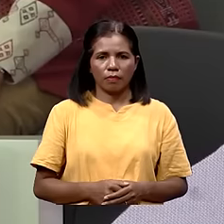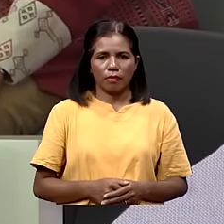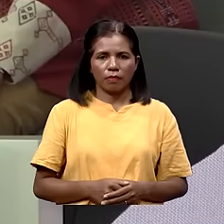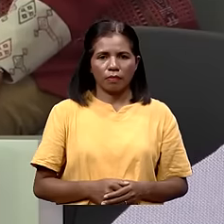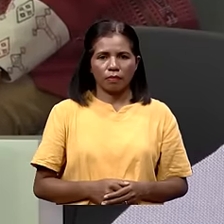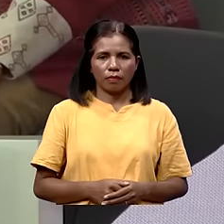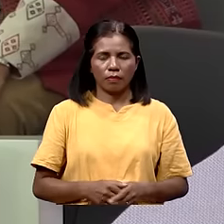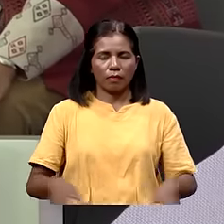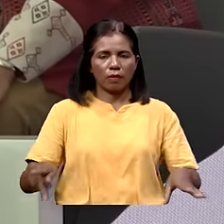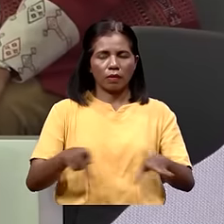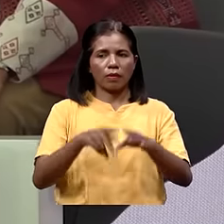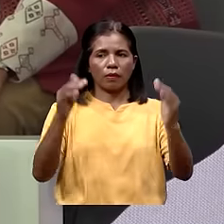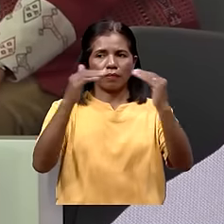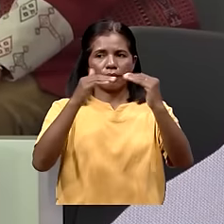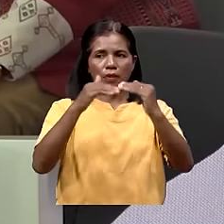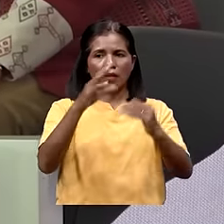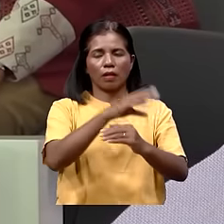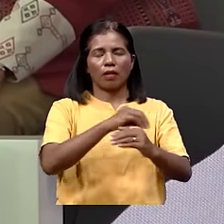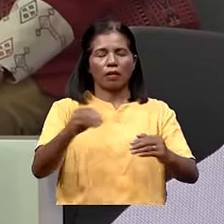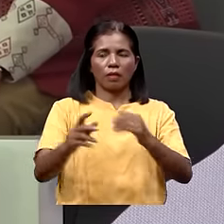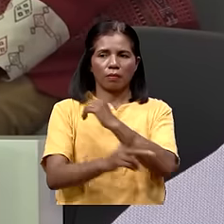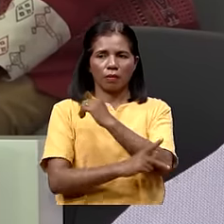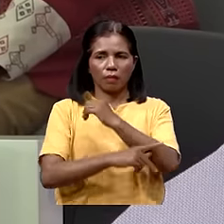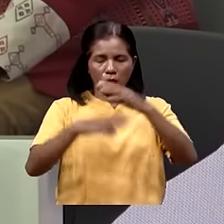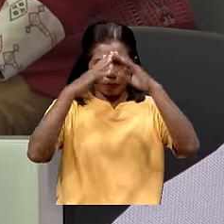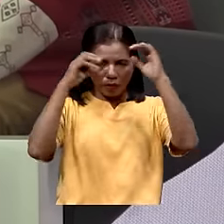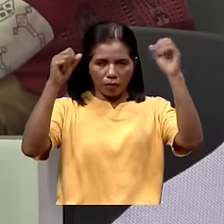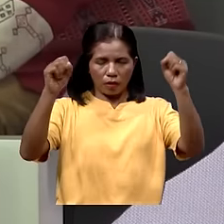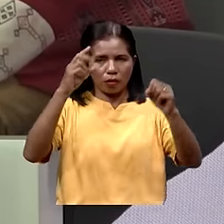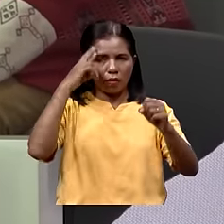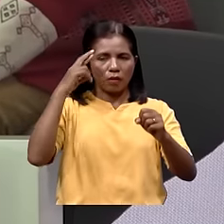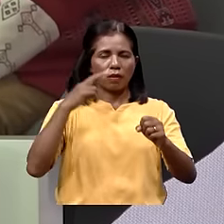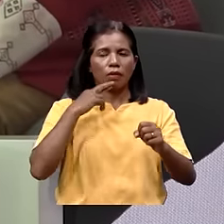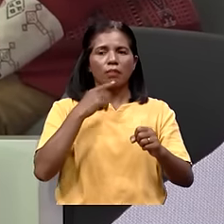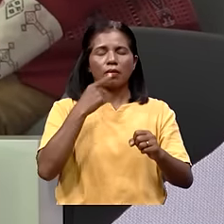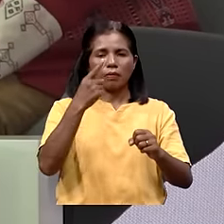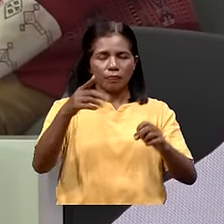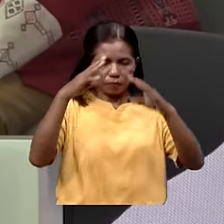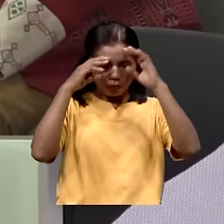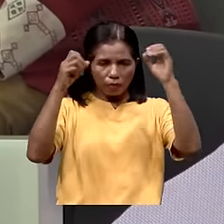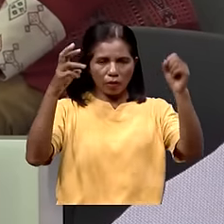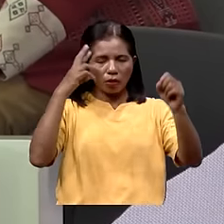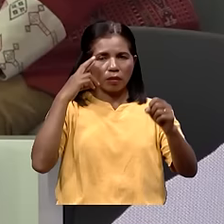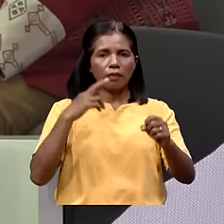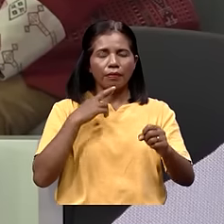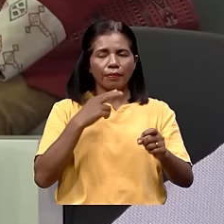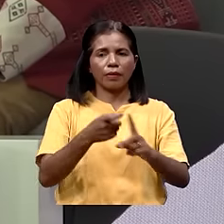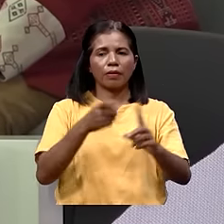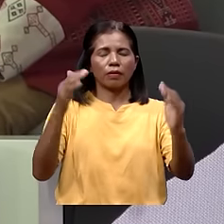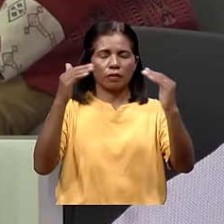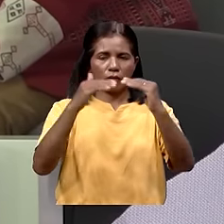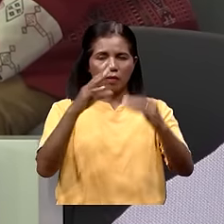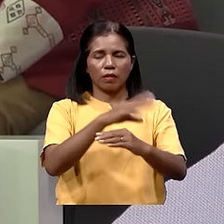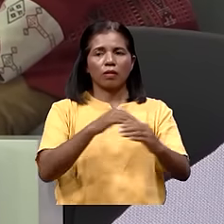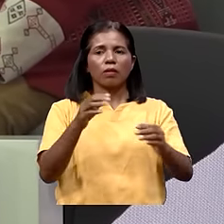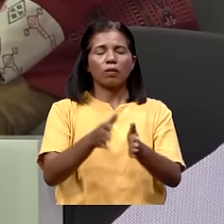A FEN participa a conferência Estoril e a Lisboa, Portugal, Presidente da República José Ramos Horta Hateten, Presidência da República Lihusi Seficaja Civil,